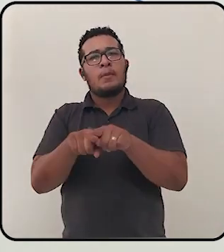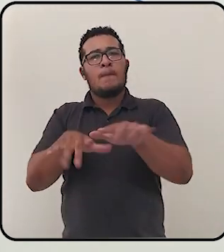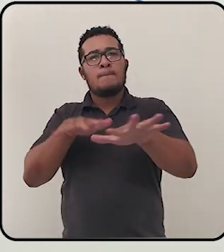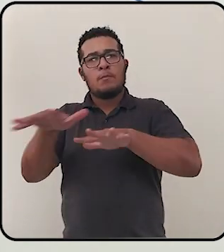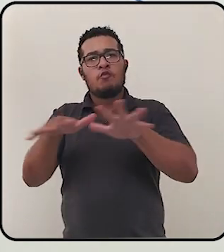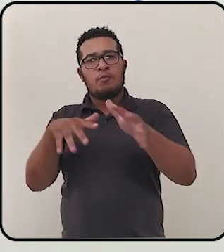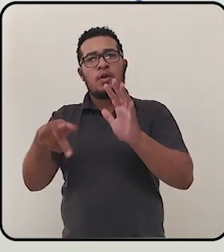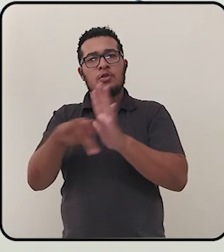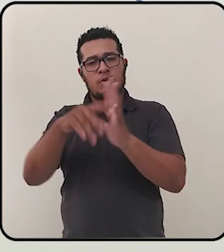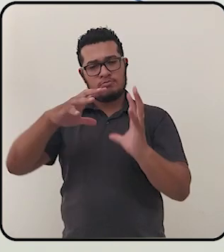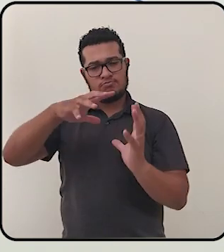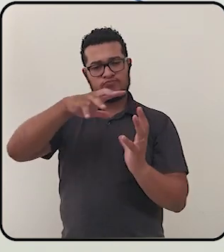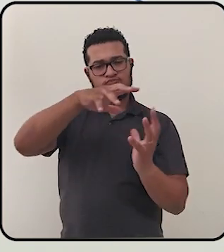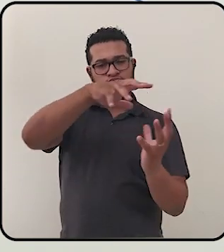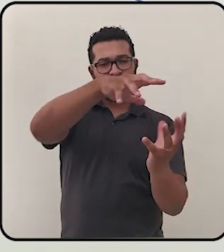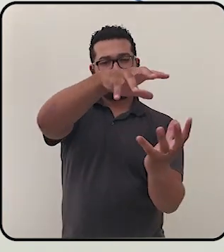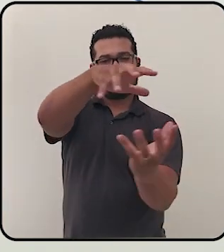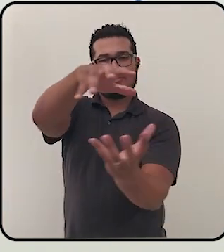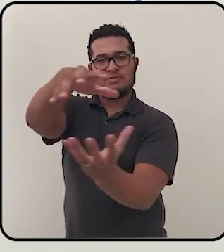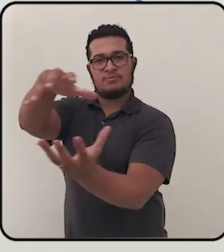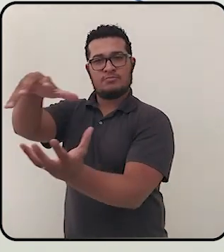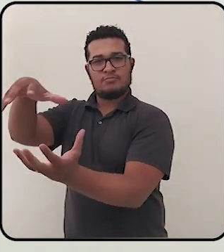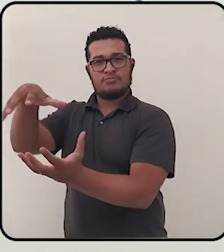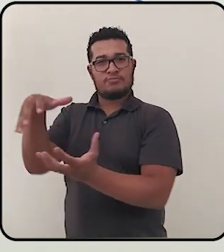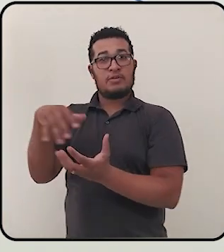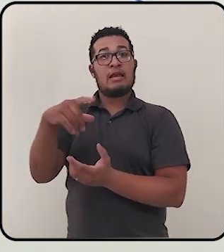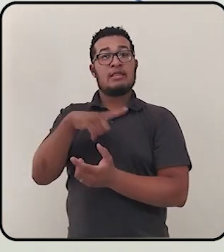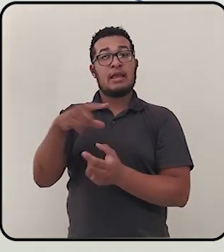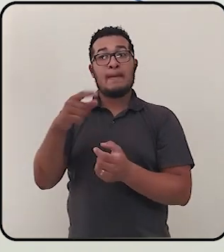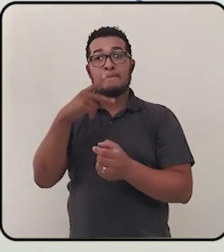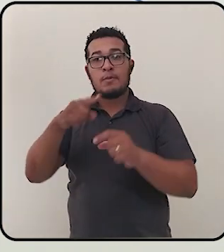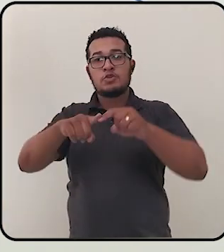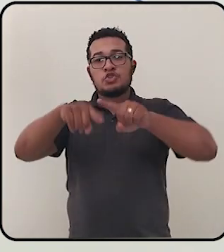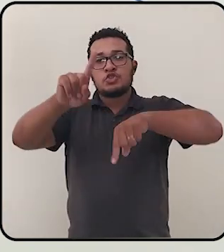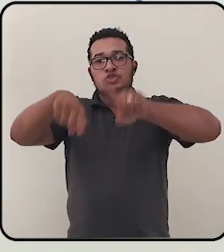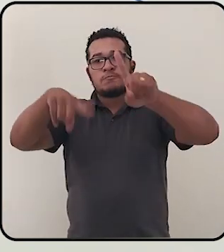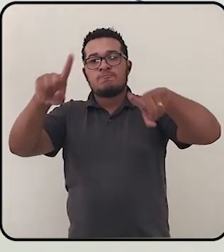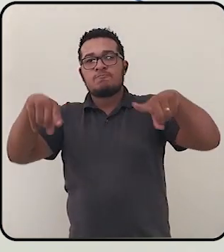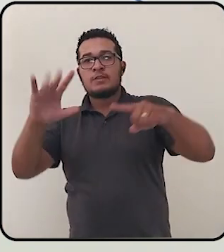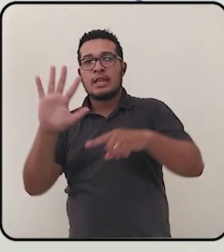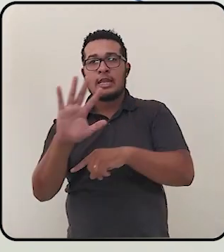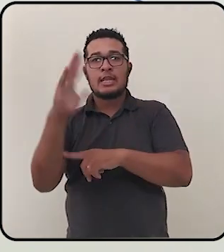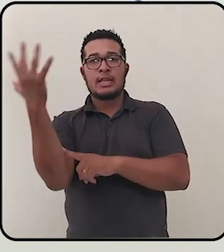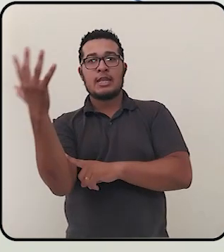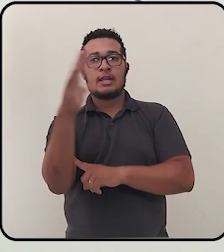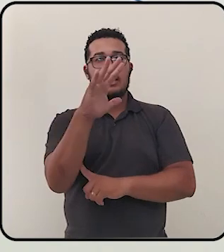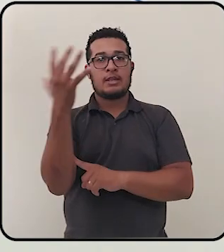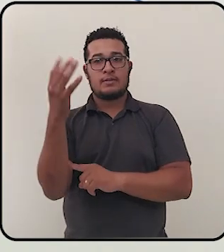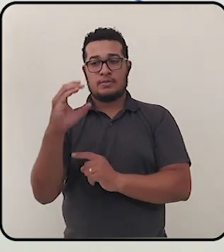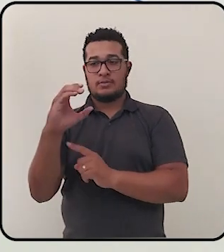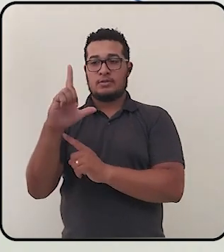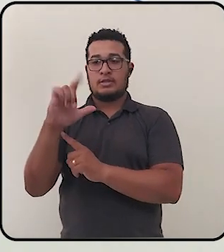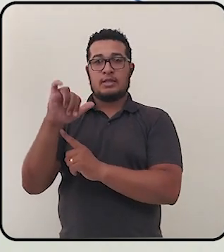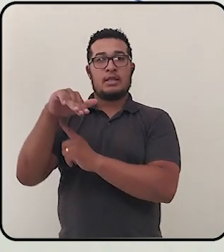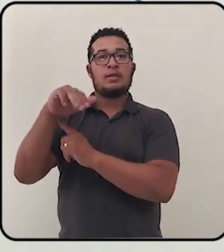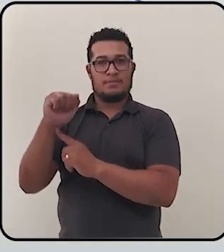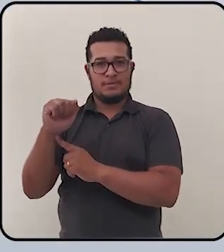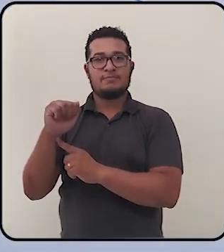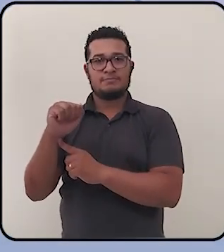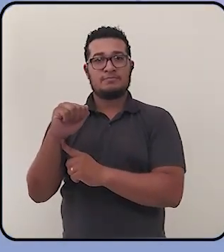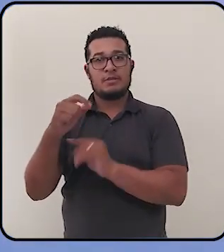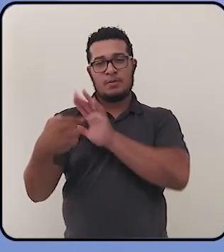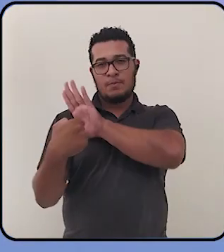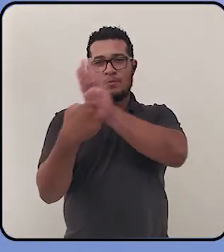movimento de translação também dá origem a zonas climáticas diferentes, que nós iremos ver no próximo